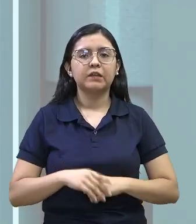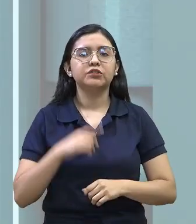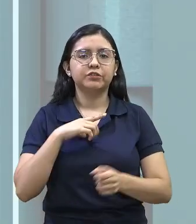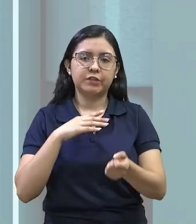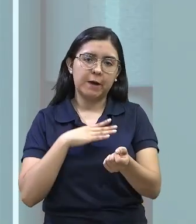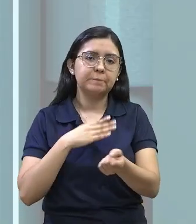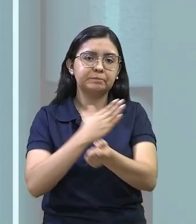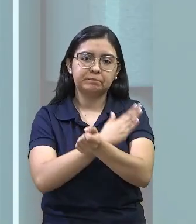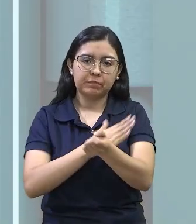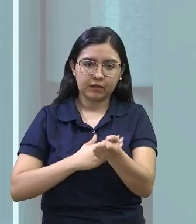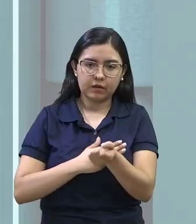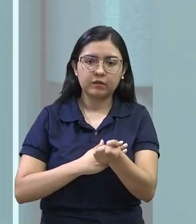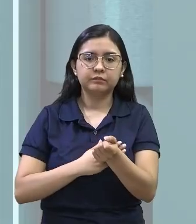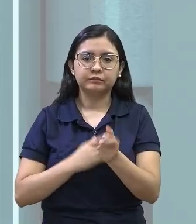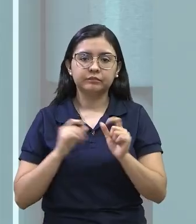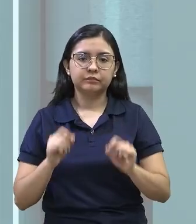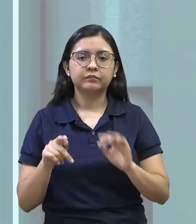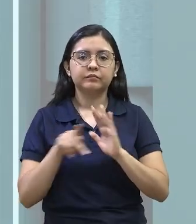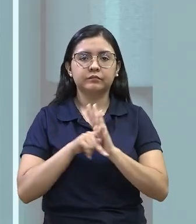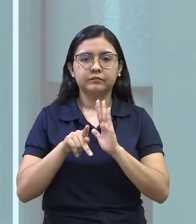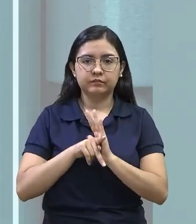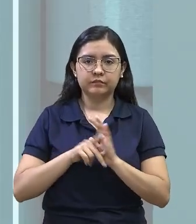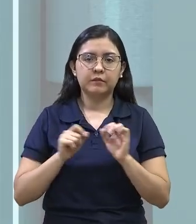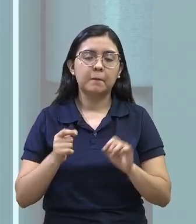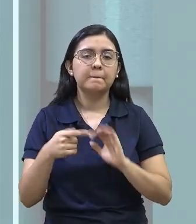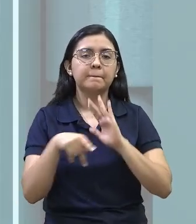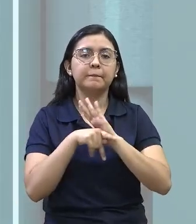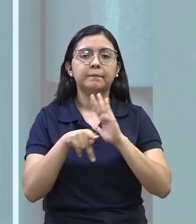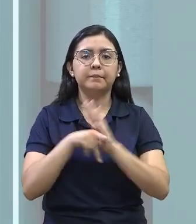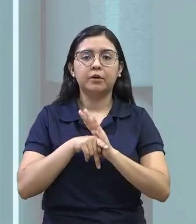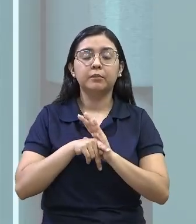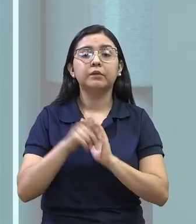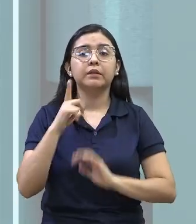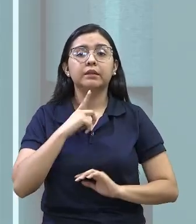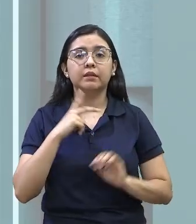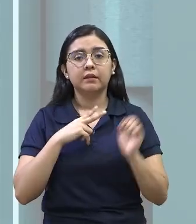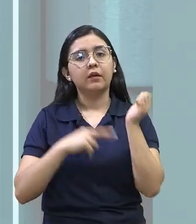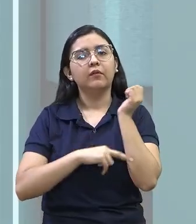camada da derme, né, que já é composta